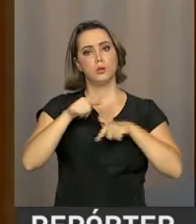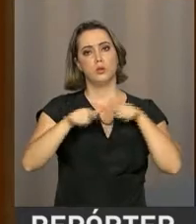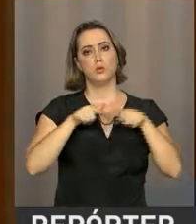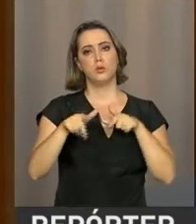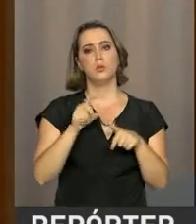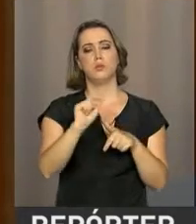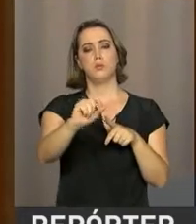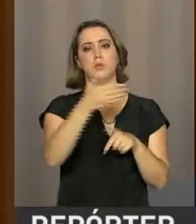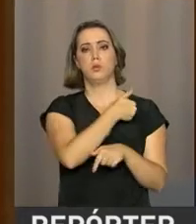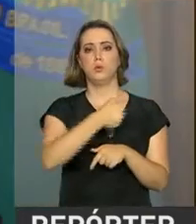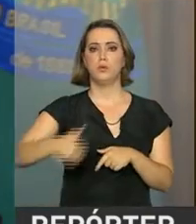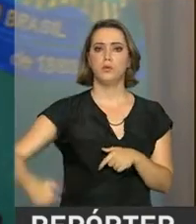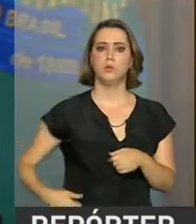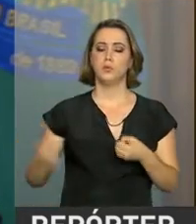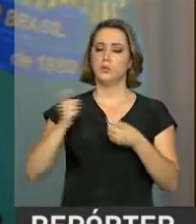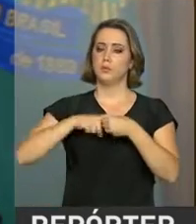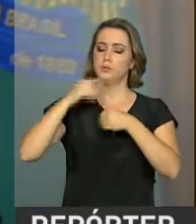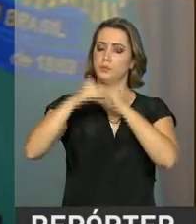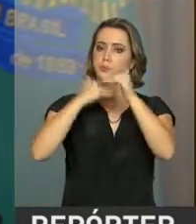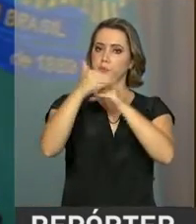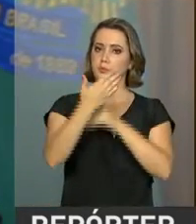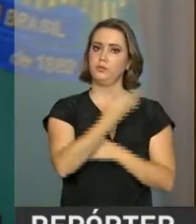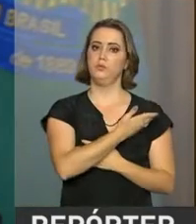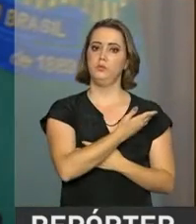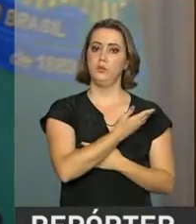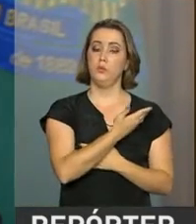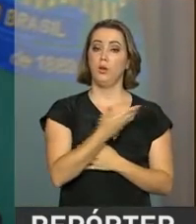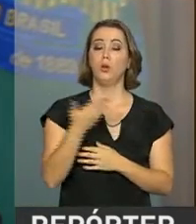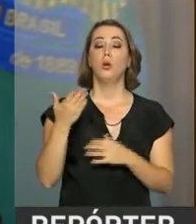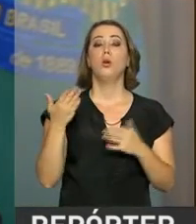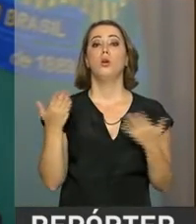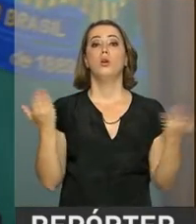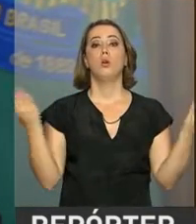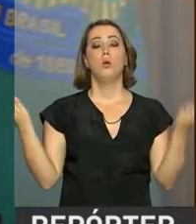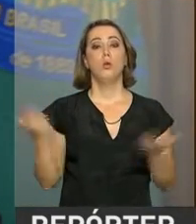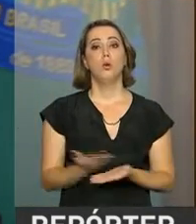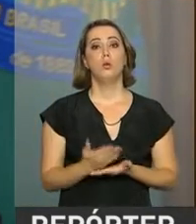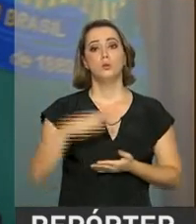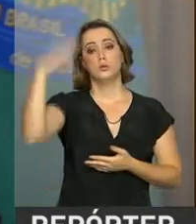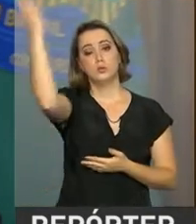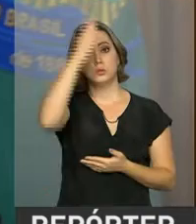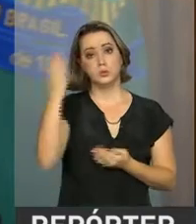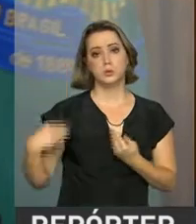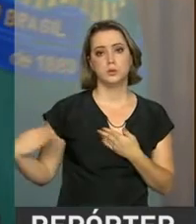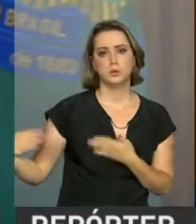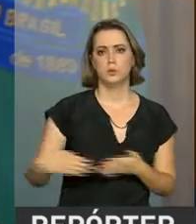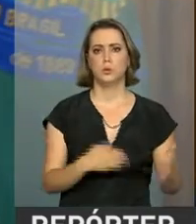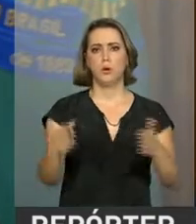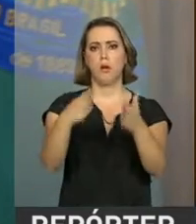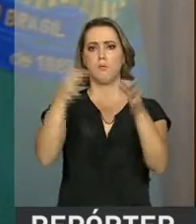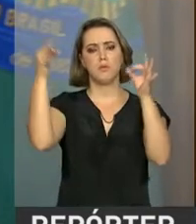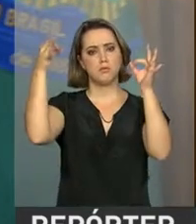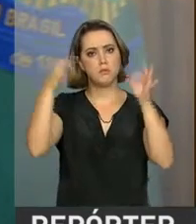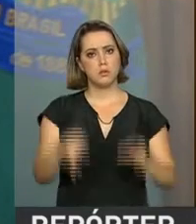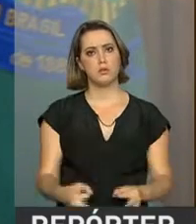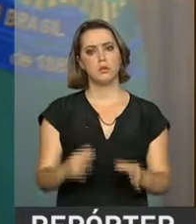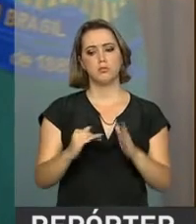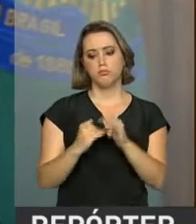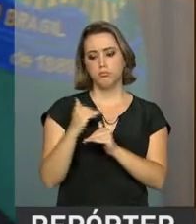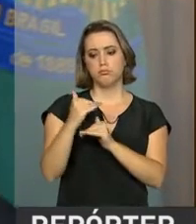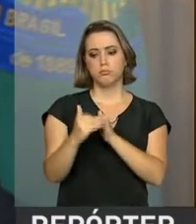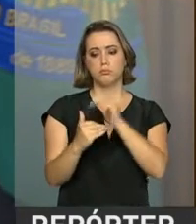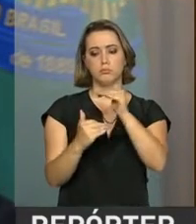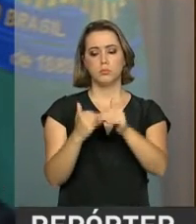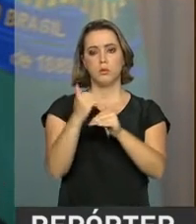retomar a recuperação hoje o brasil entra na rota de crescimento sustentável gostaria de deixar isso muito claro